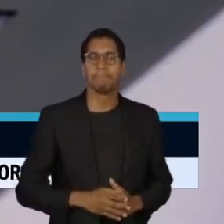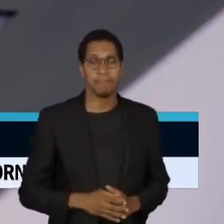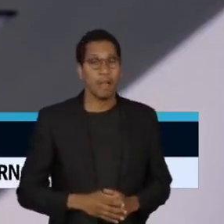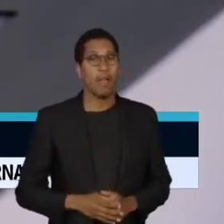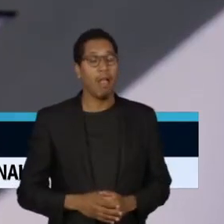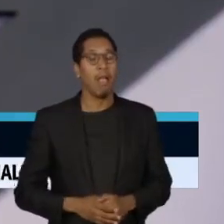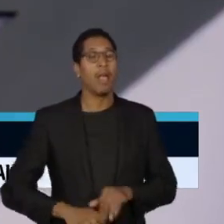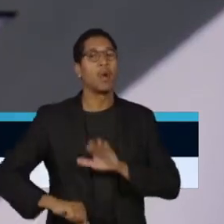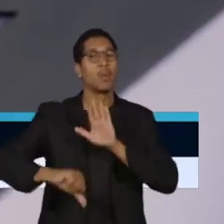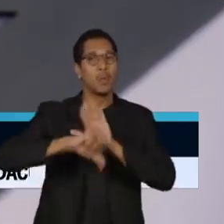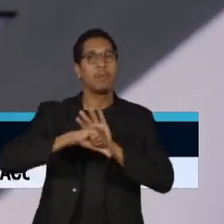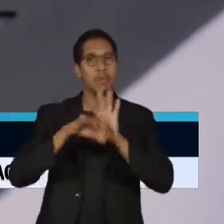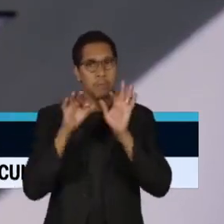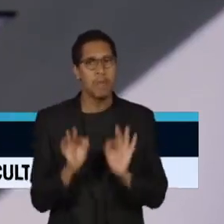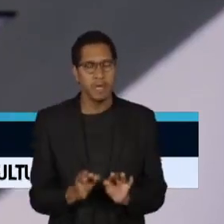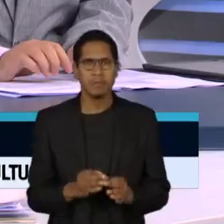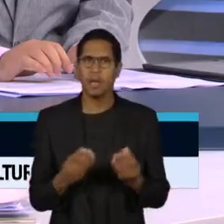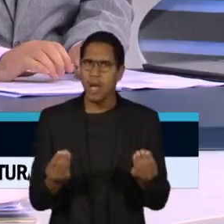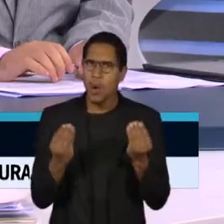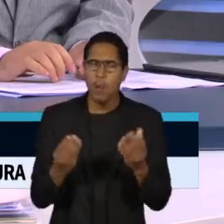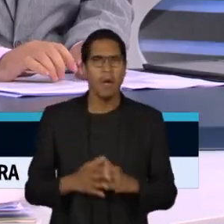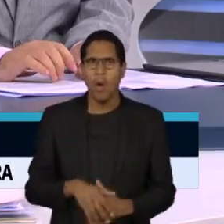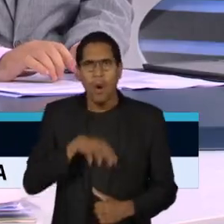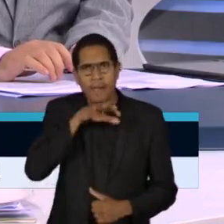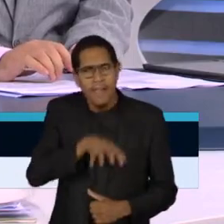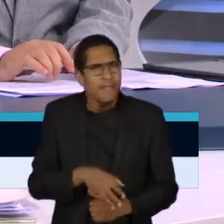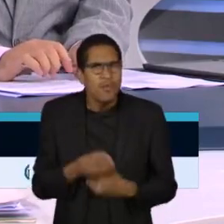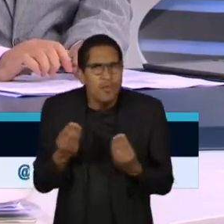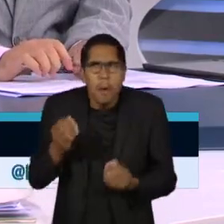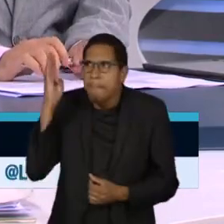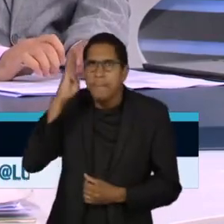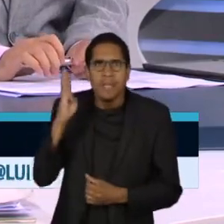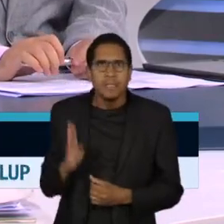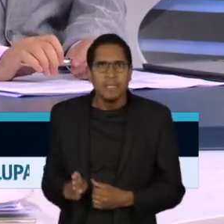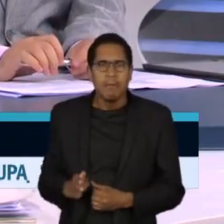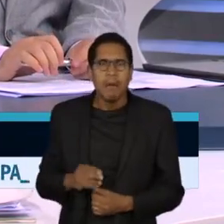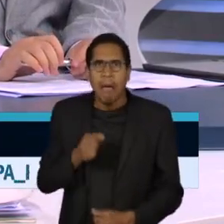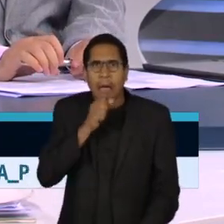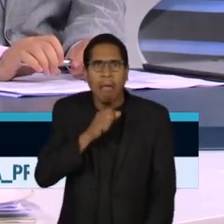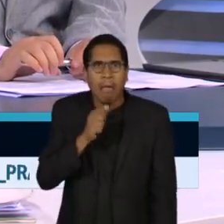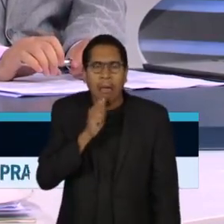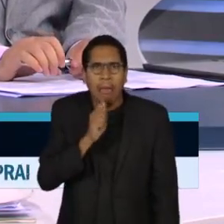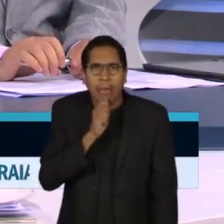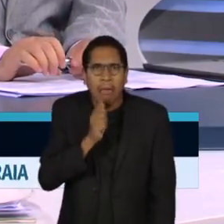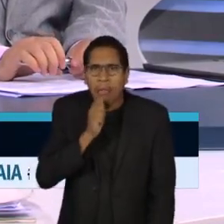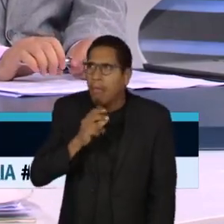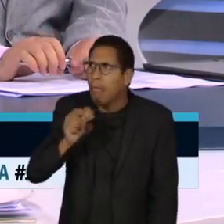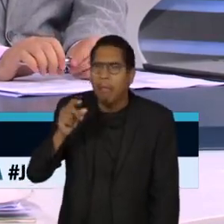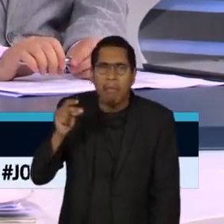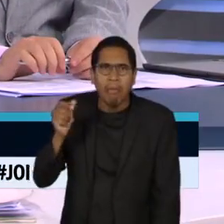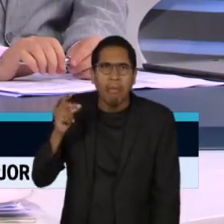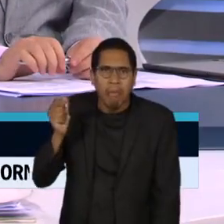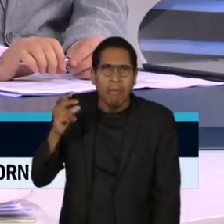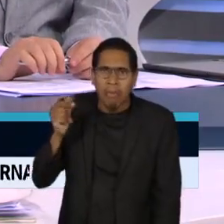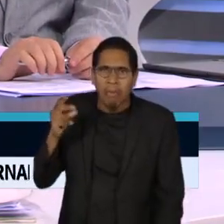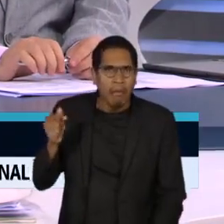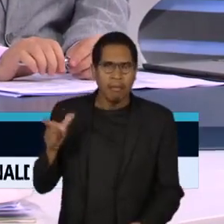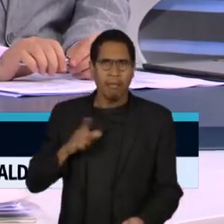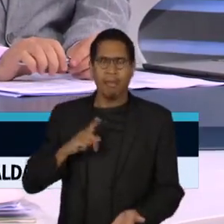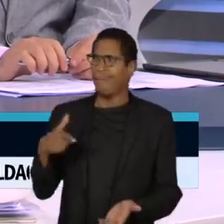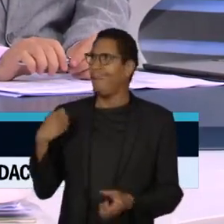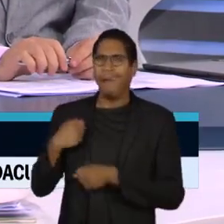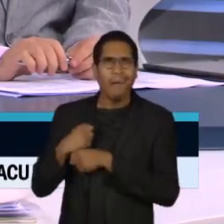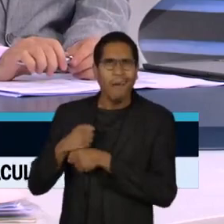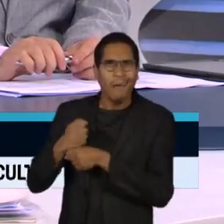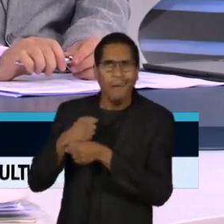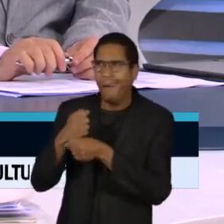crime, é uma crueldade o Brasil ser tão atrasado do ponto de vista de saneamento, uma negligência histórica do Brasil,